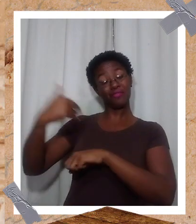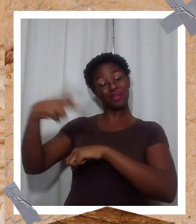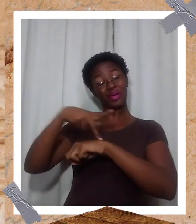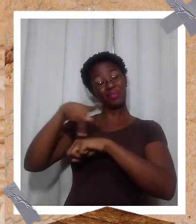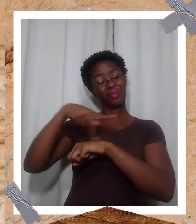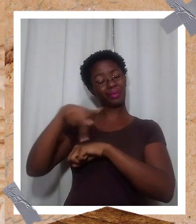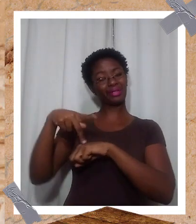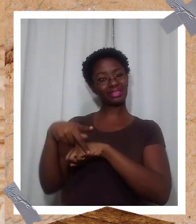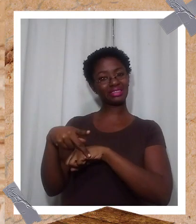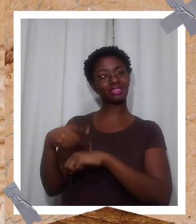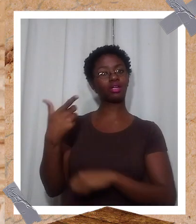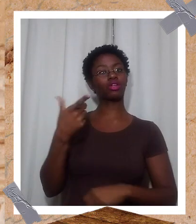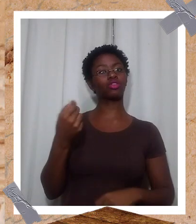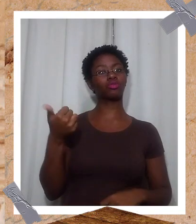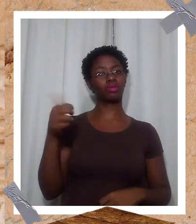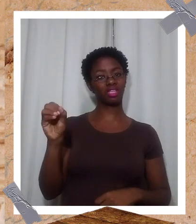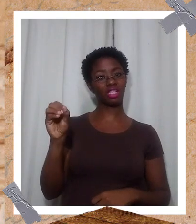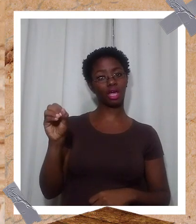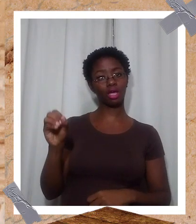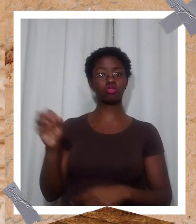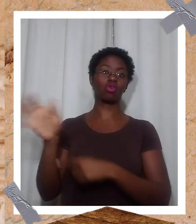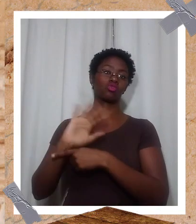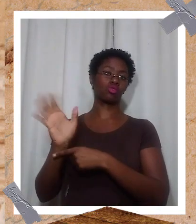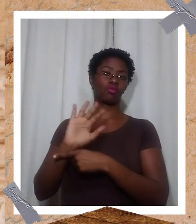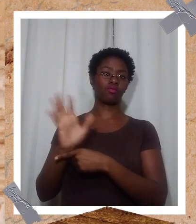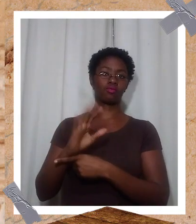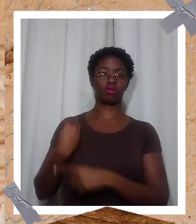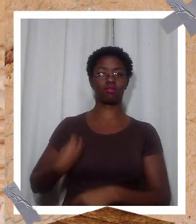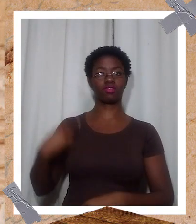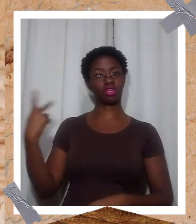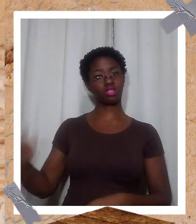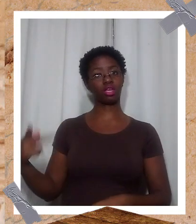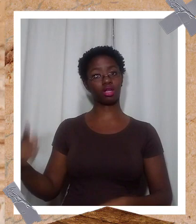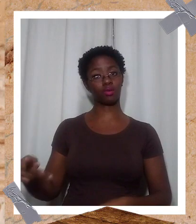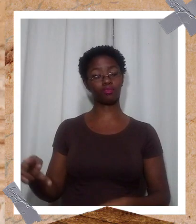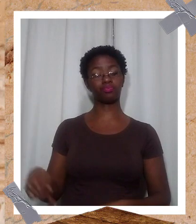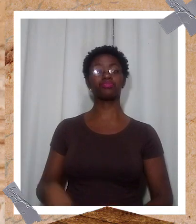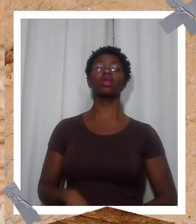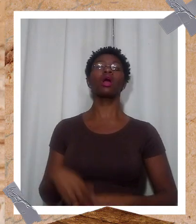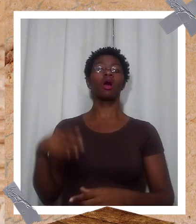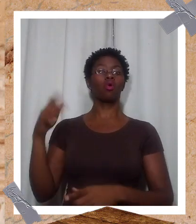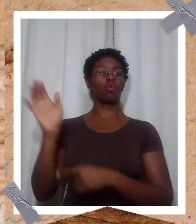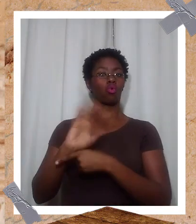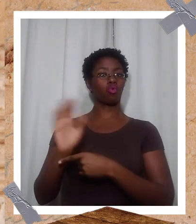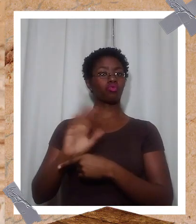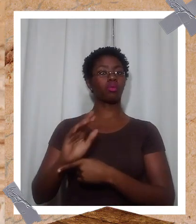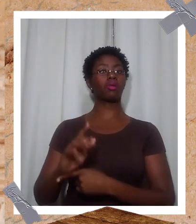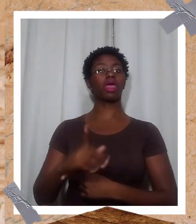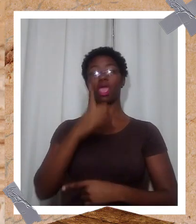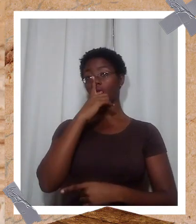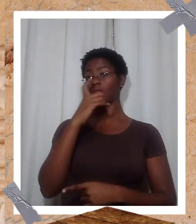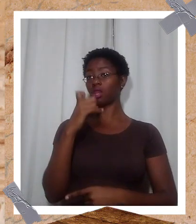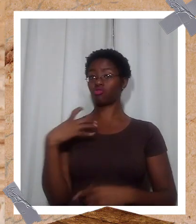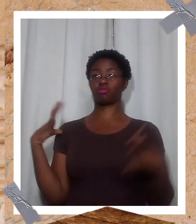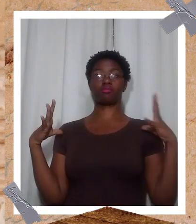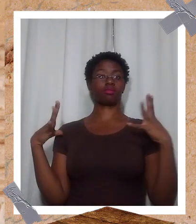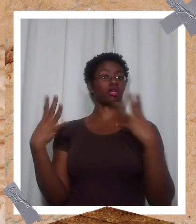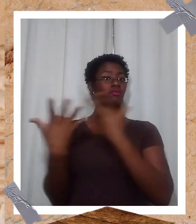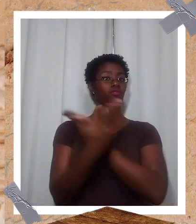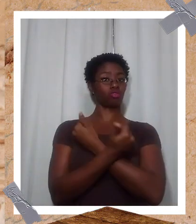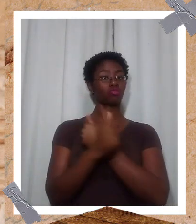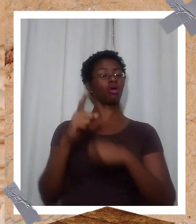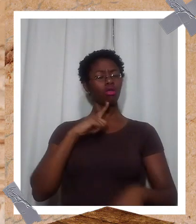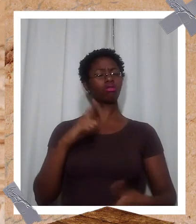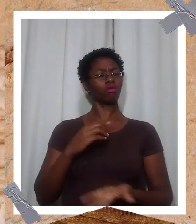2010, a história de Tião foi retratada no cinema. O documentário Lixo Extraordinário, no qual foi protagonista, recebeu vários prêmios